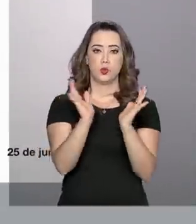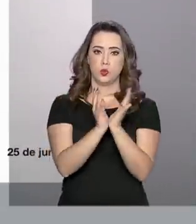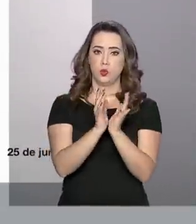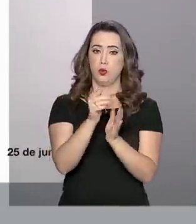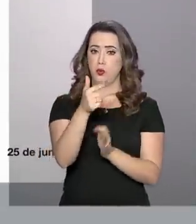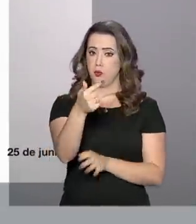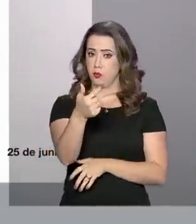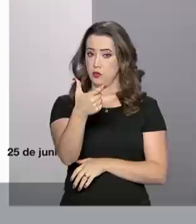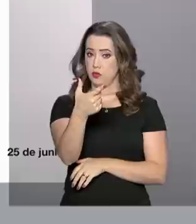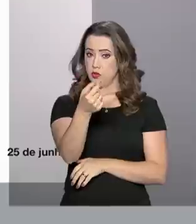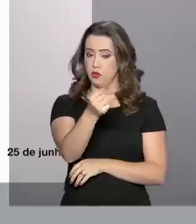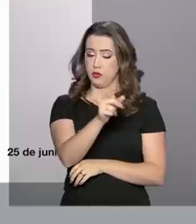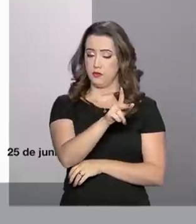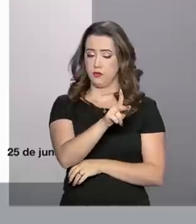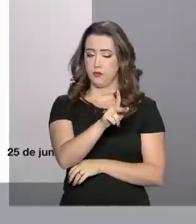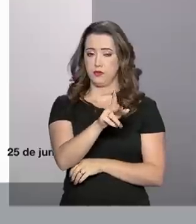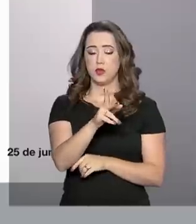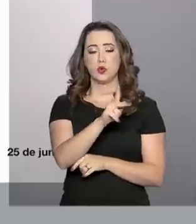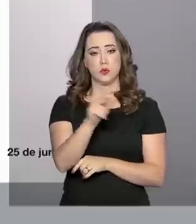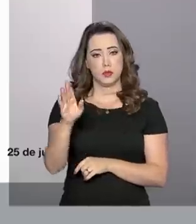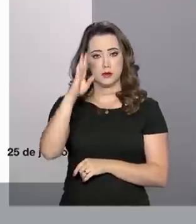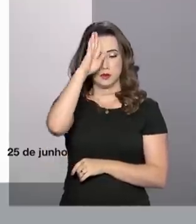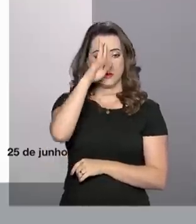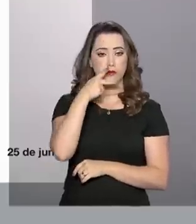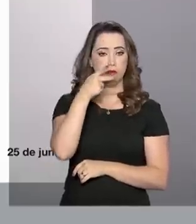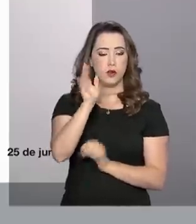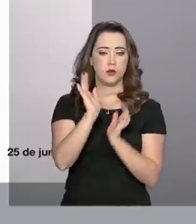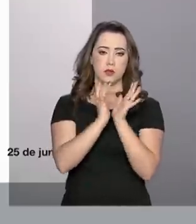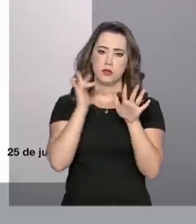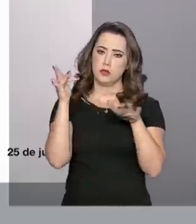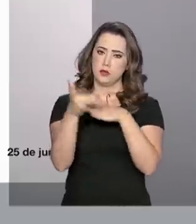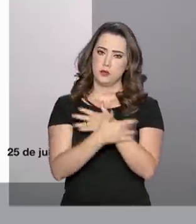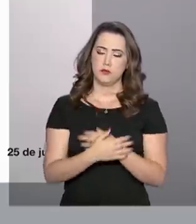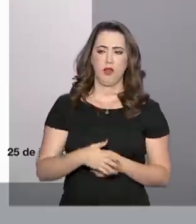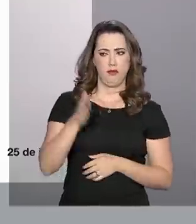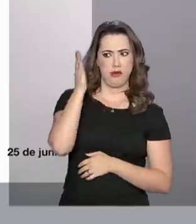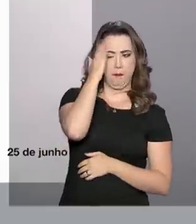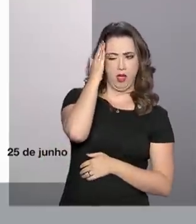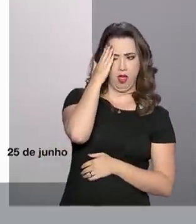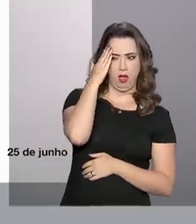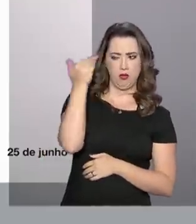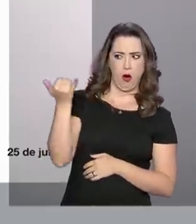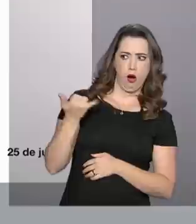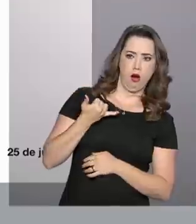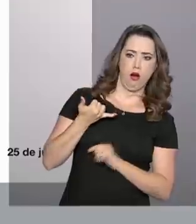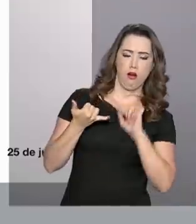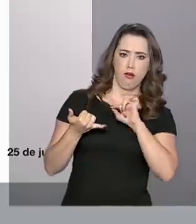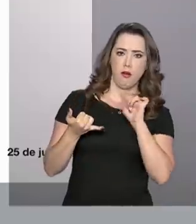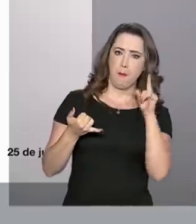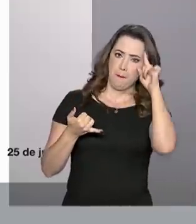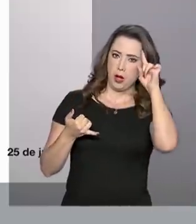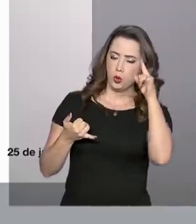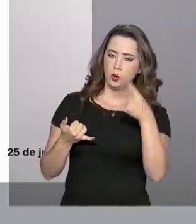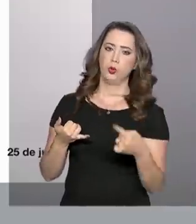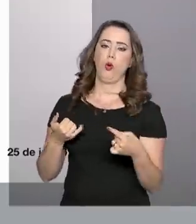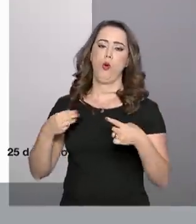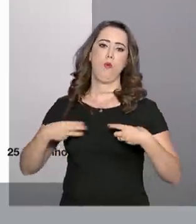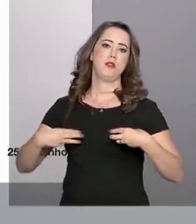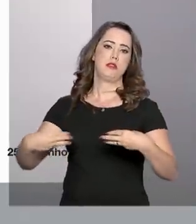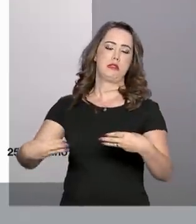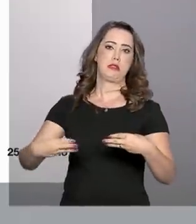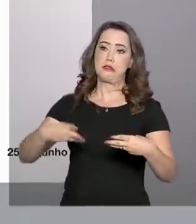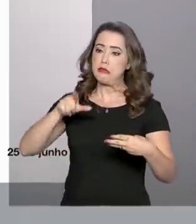o presidente Jair Bolsonaro disse pelas redes sociais que, assim que soube do fato, determinou ao Ministério da Defesa